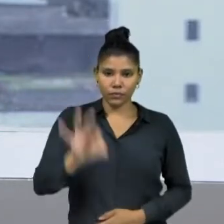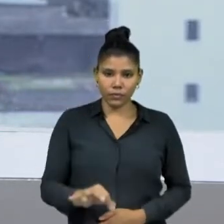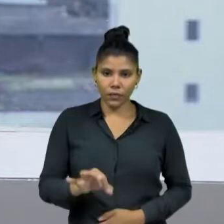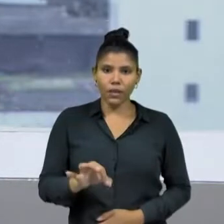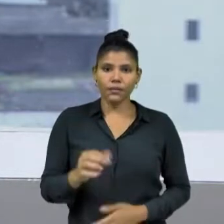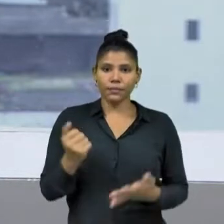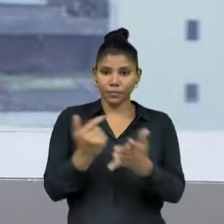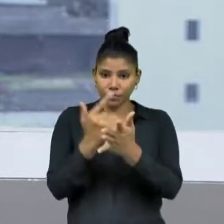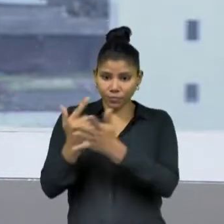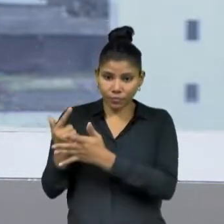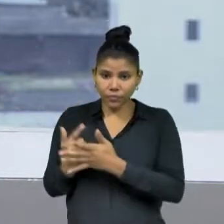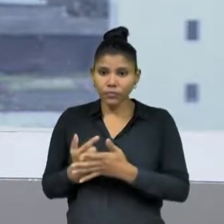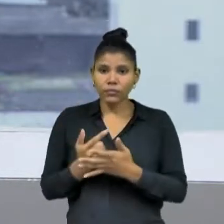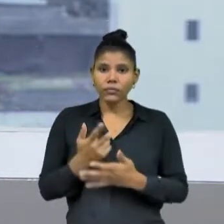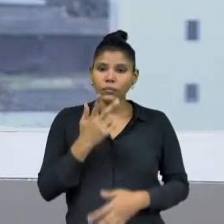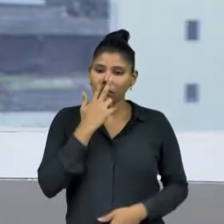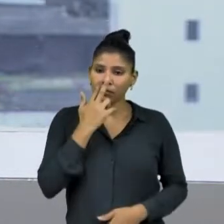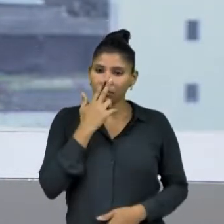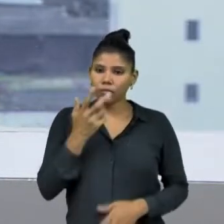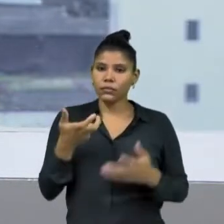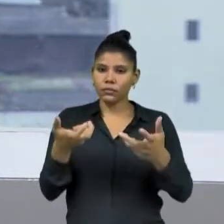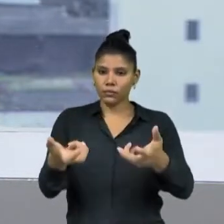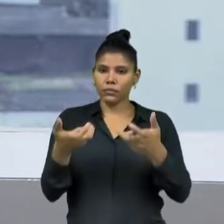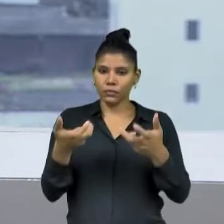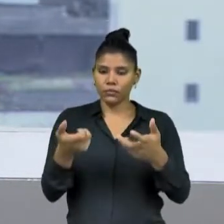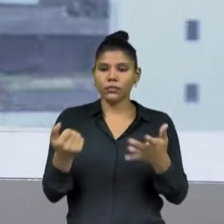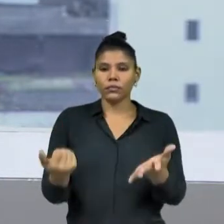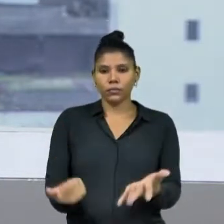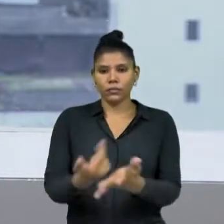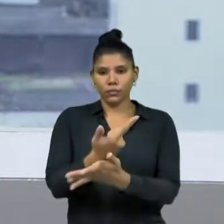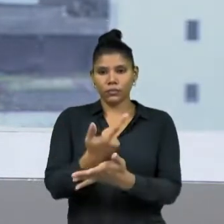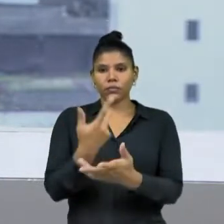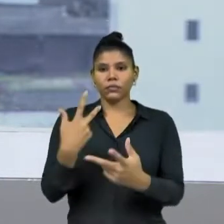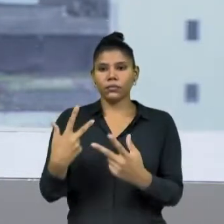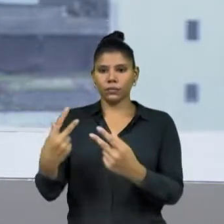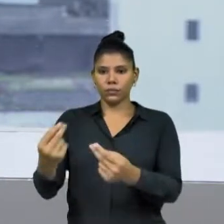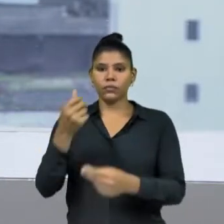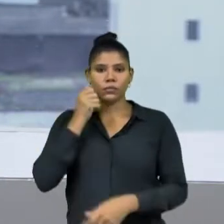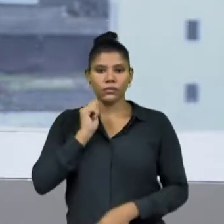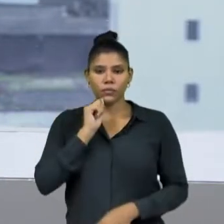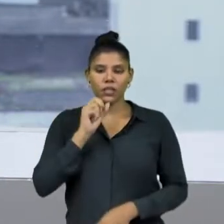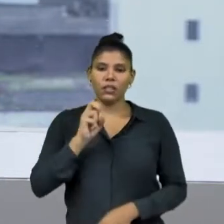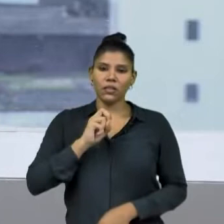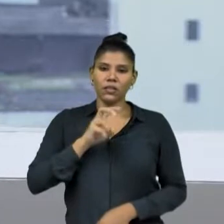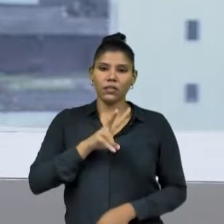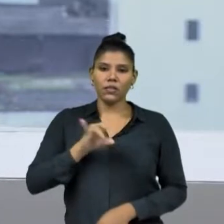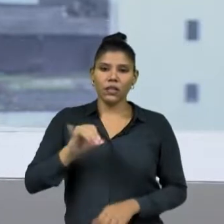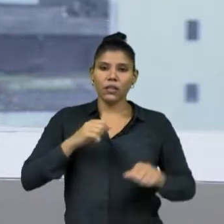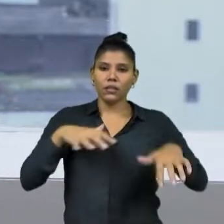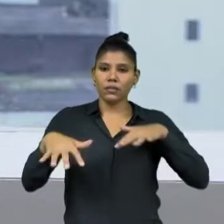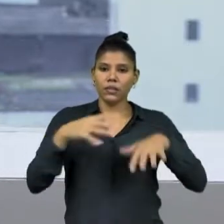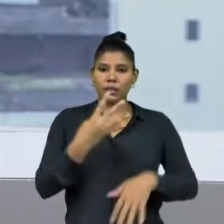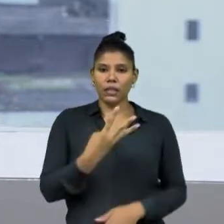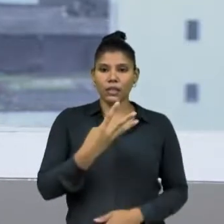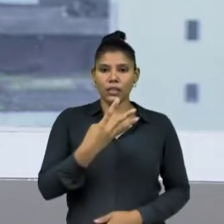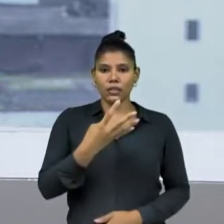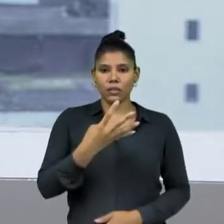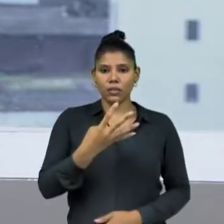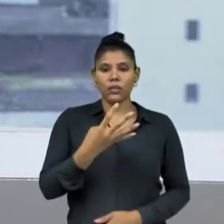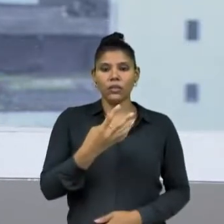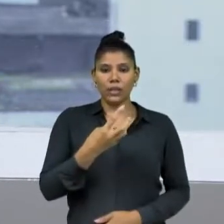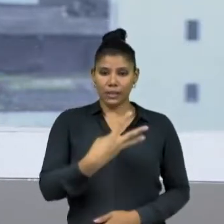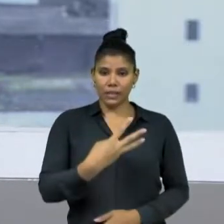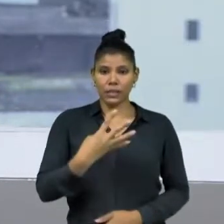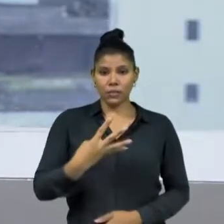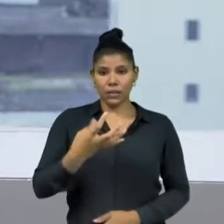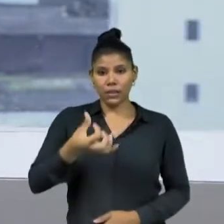consumidores mostram disposição para ir às compras, o que deve gerar um movimento de 346 milhões de